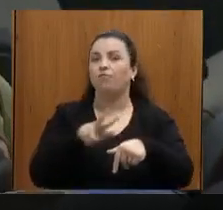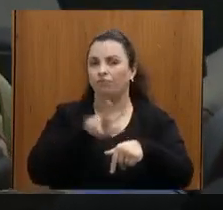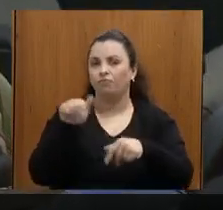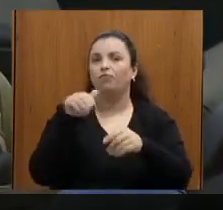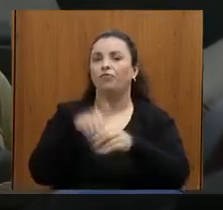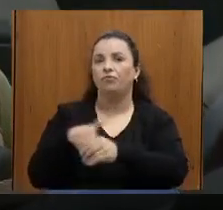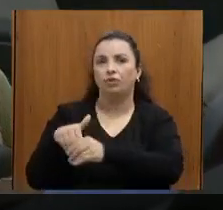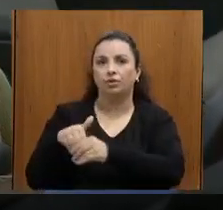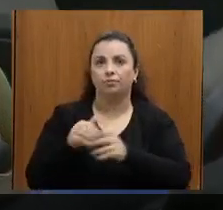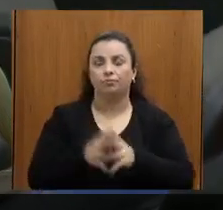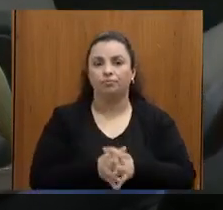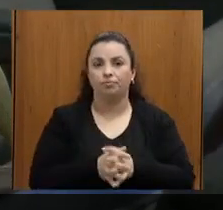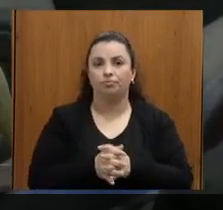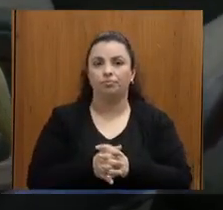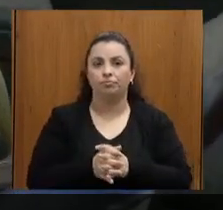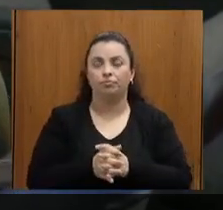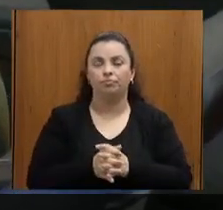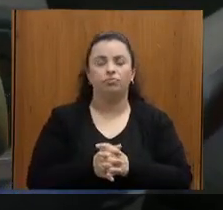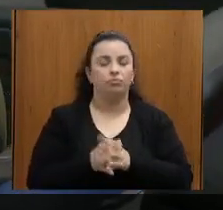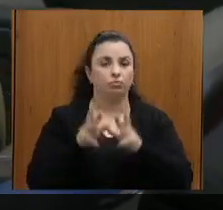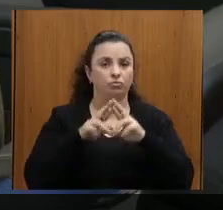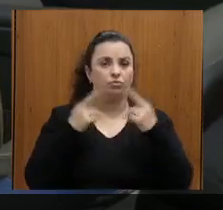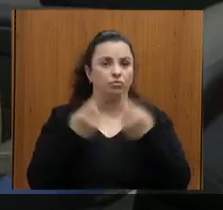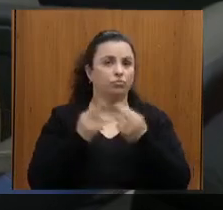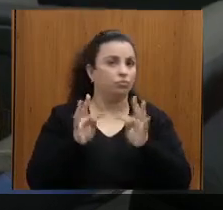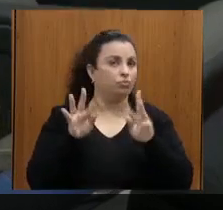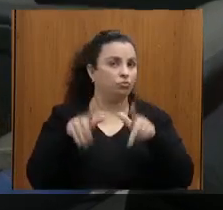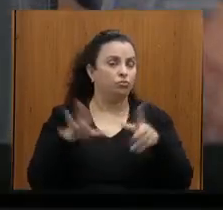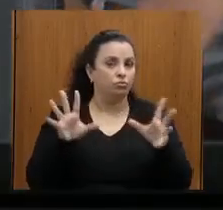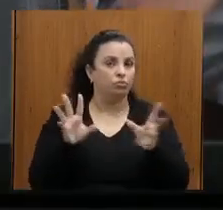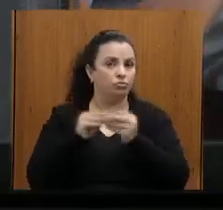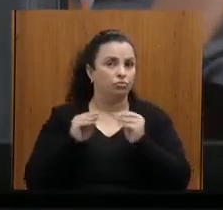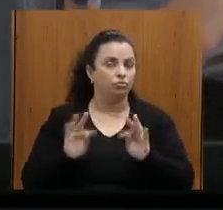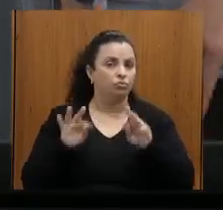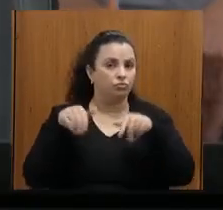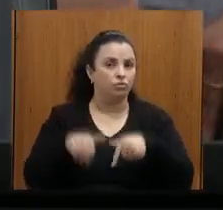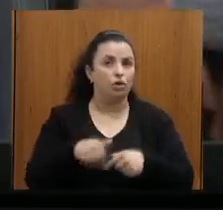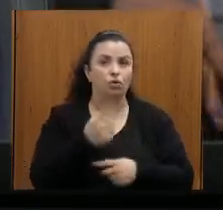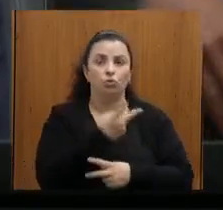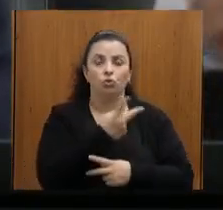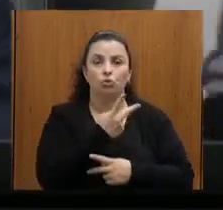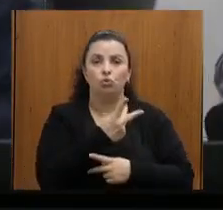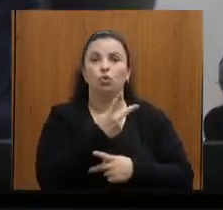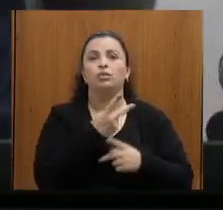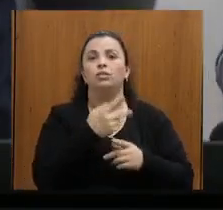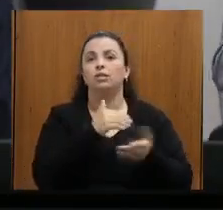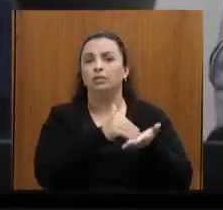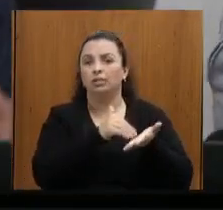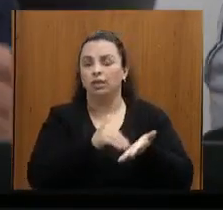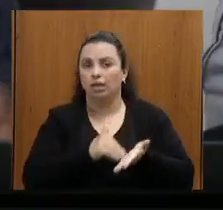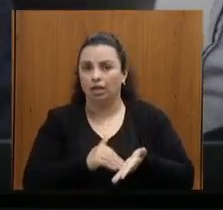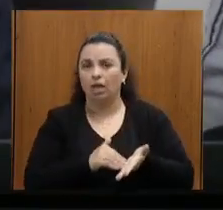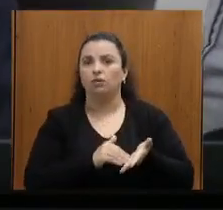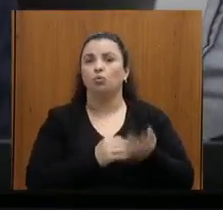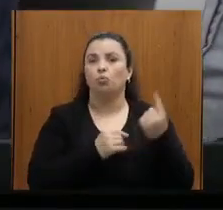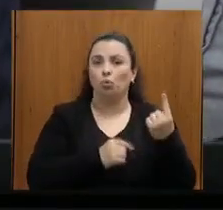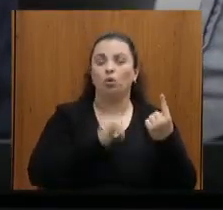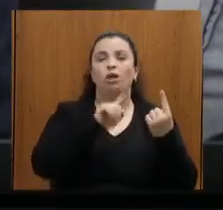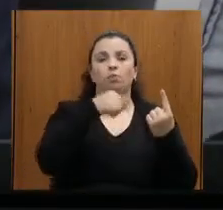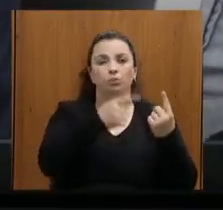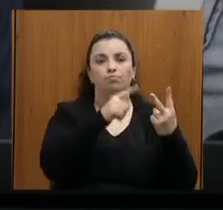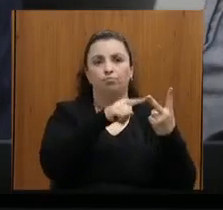é a consideração final de ambos os secretários também simultaneamente. Ou seja,